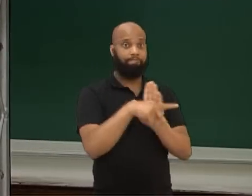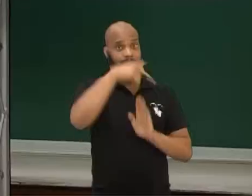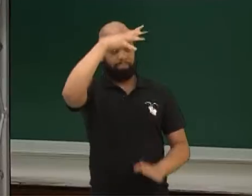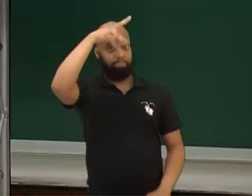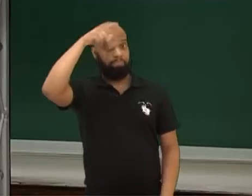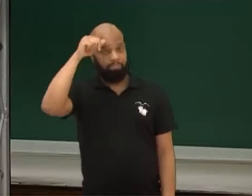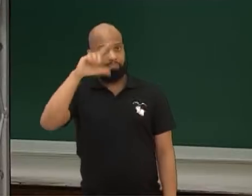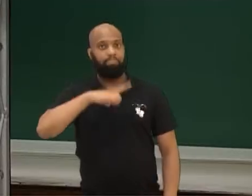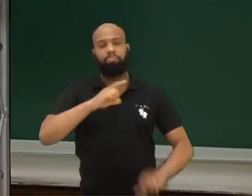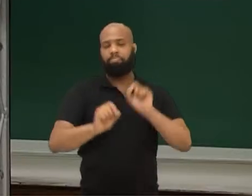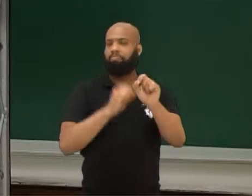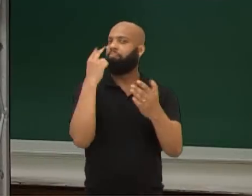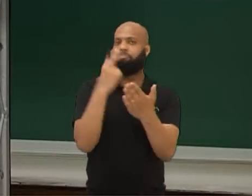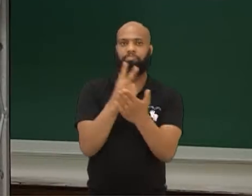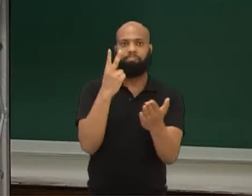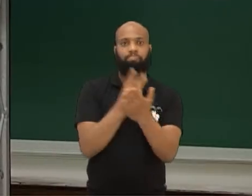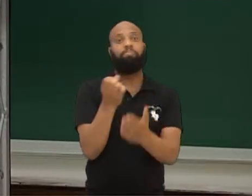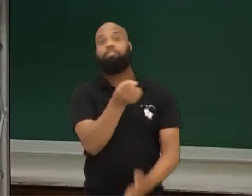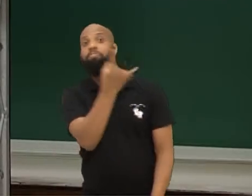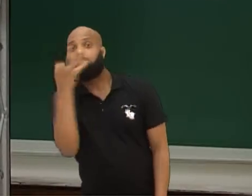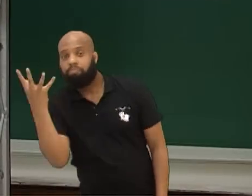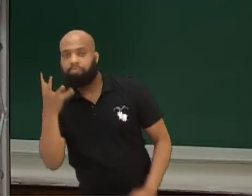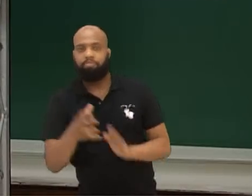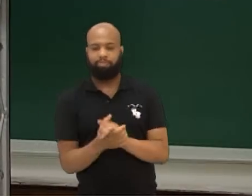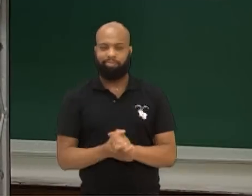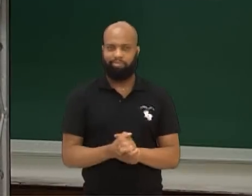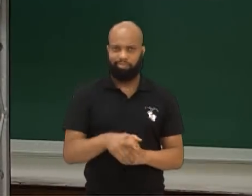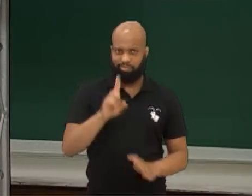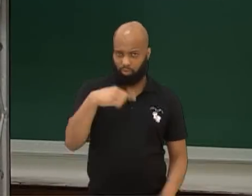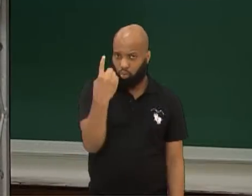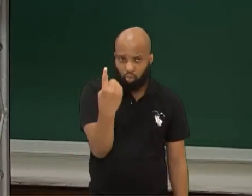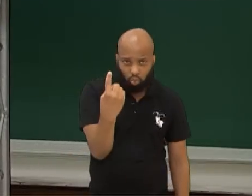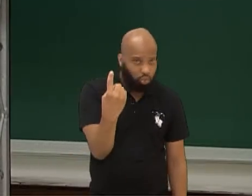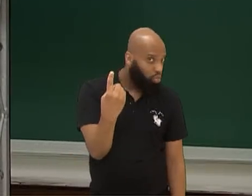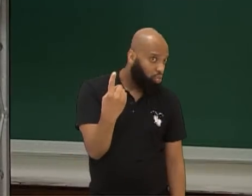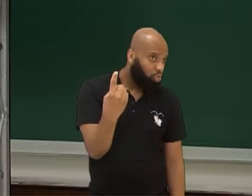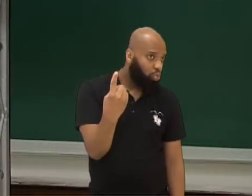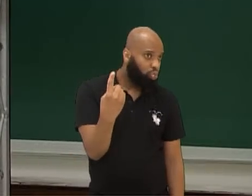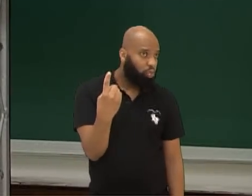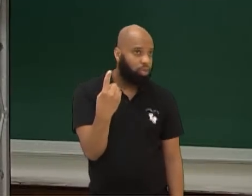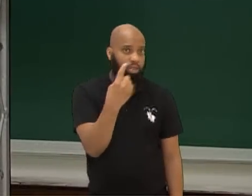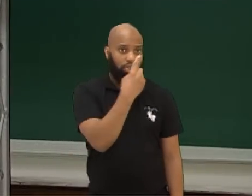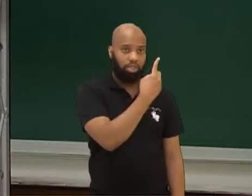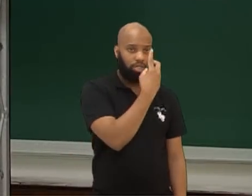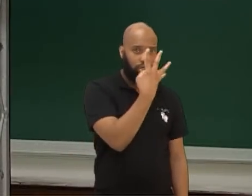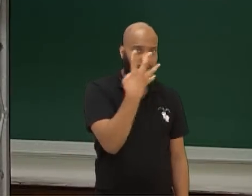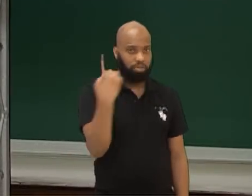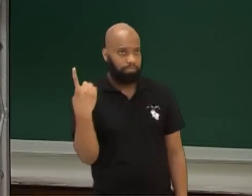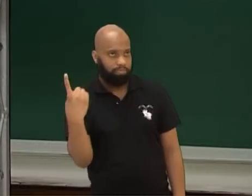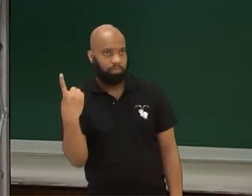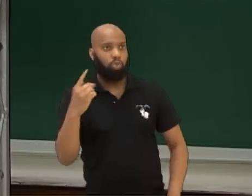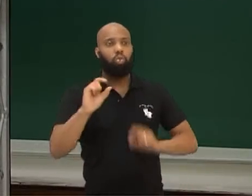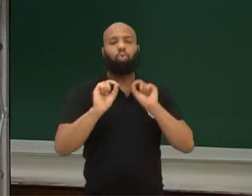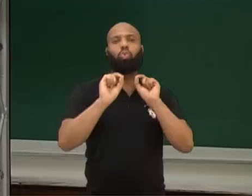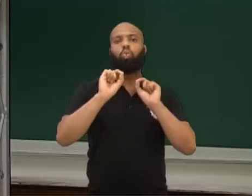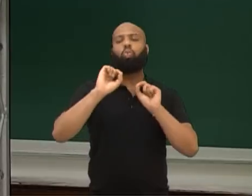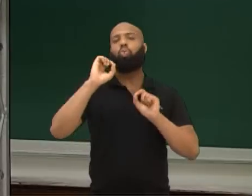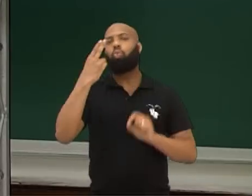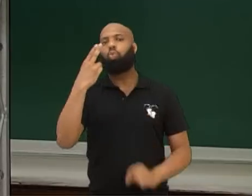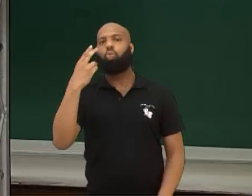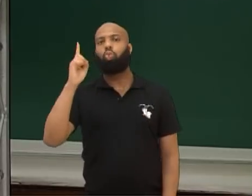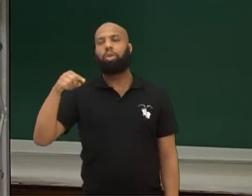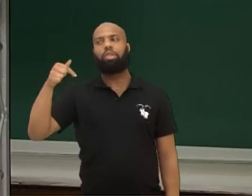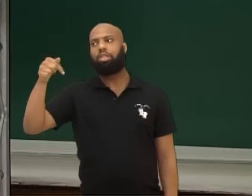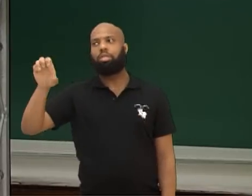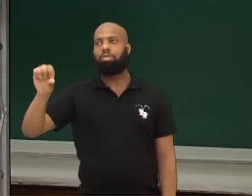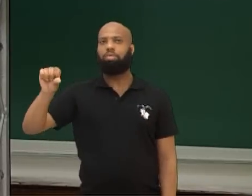tabelas, tem que ser a mesma quantidade. O mesmo, será que é 1? Será que é 141? Ou será que é 79?